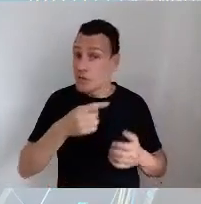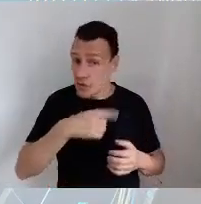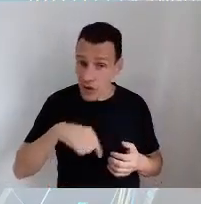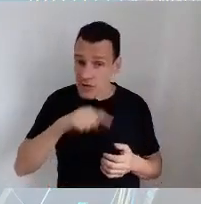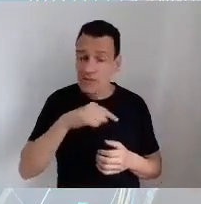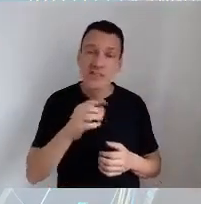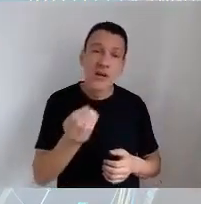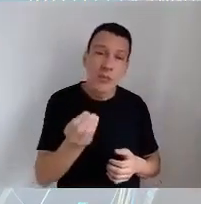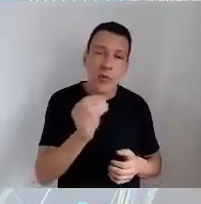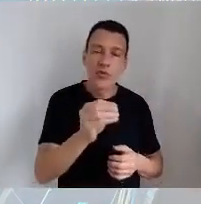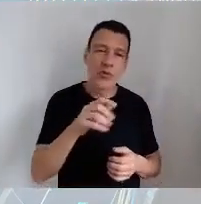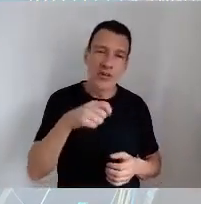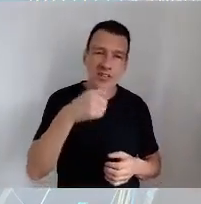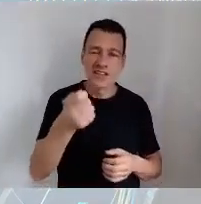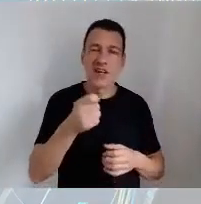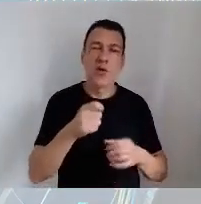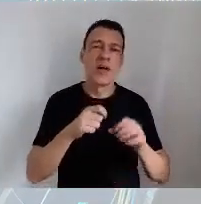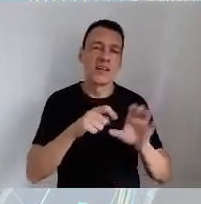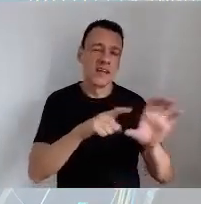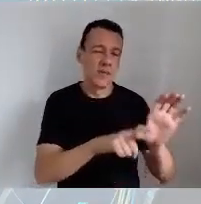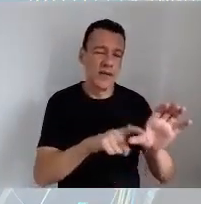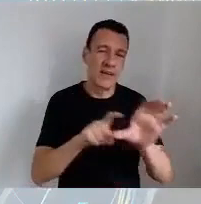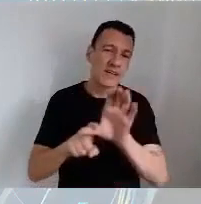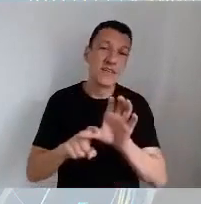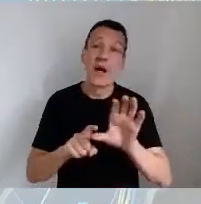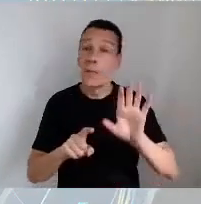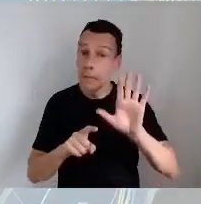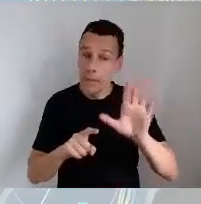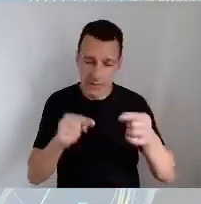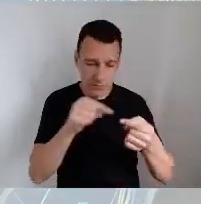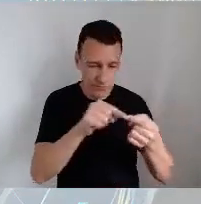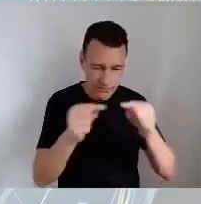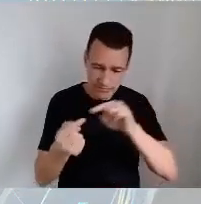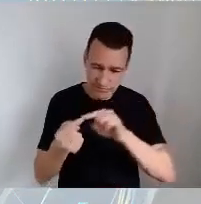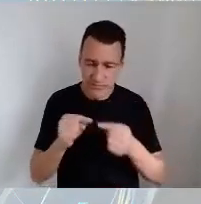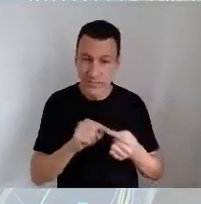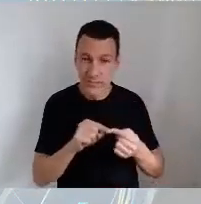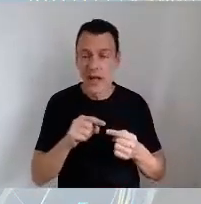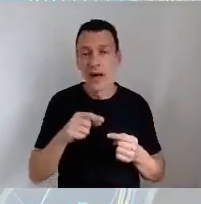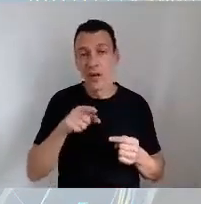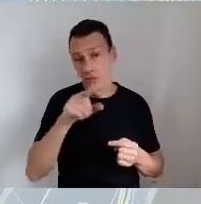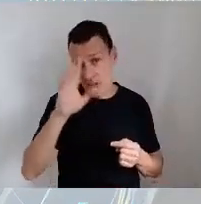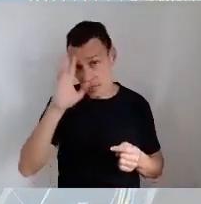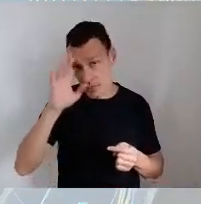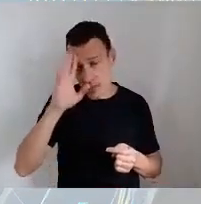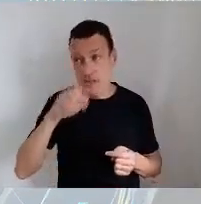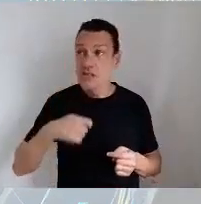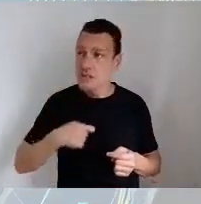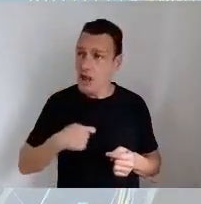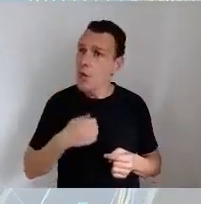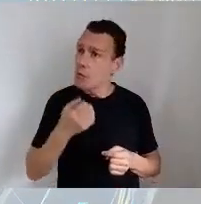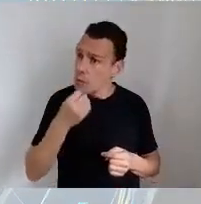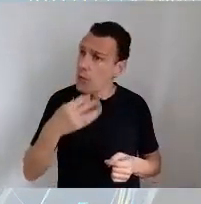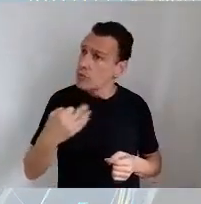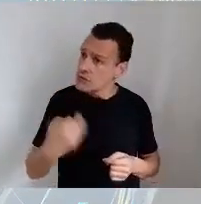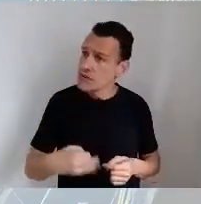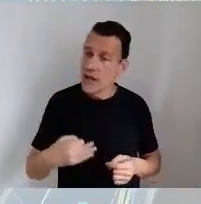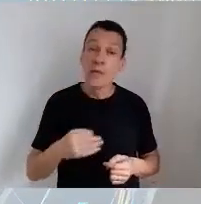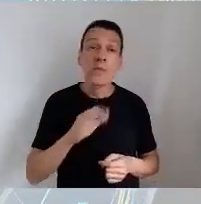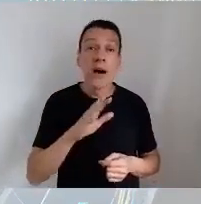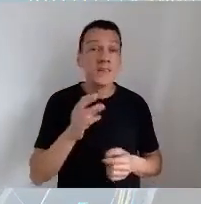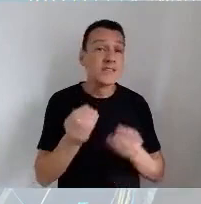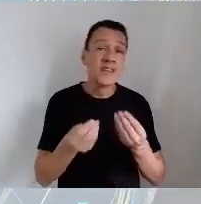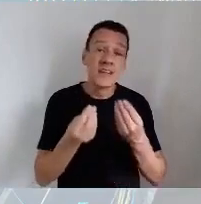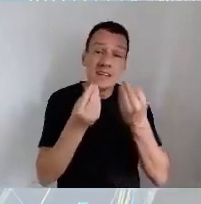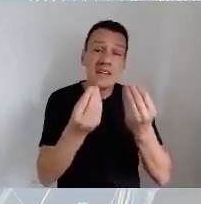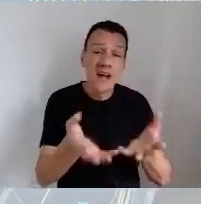prática mas junto com essa boa prática você acaba trazendo pro teu software naturalmente Complex idade e o ponto todo e você sabe eu tenho